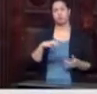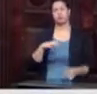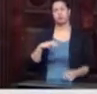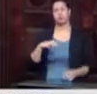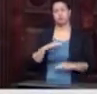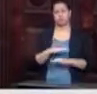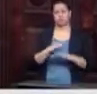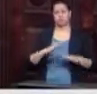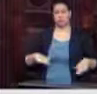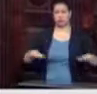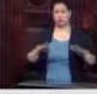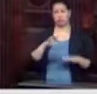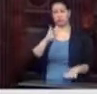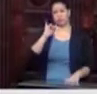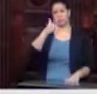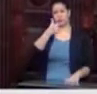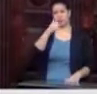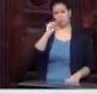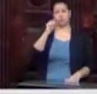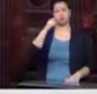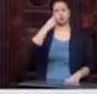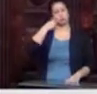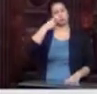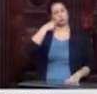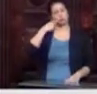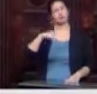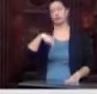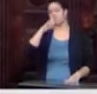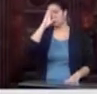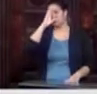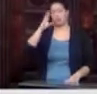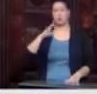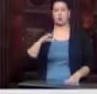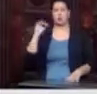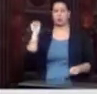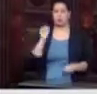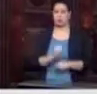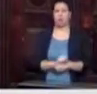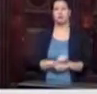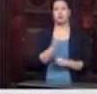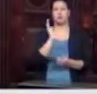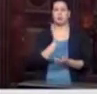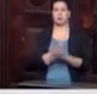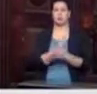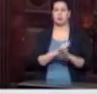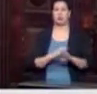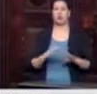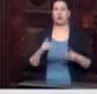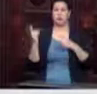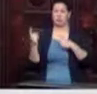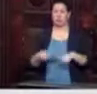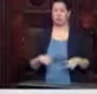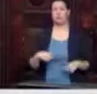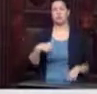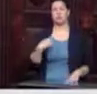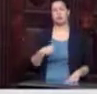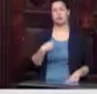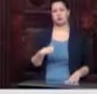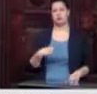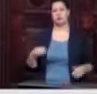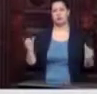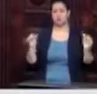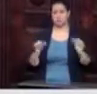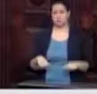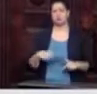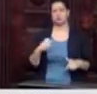28, é fundamental para frear, para parar esses ataques que vão deteriorar a vida de todos os